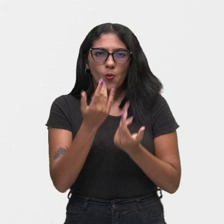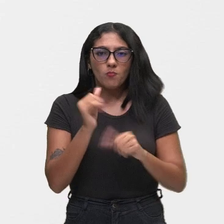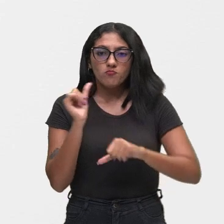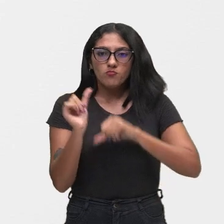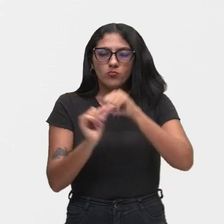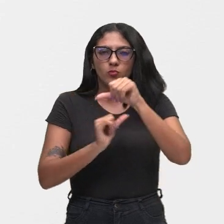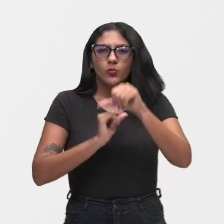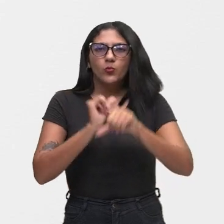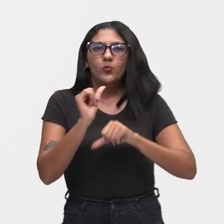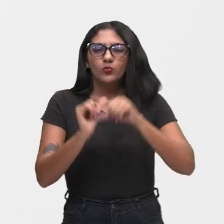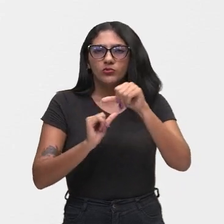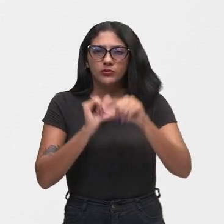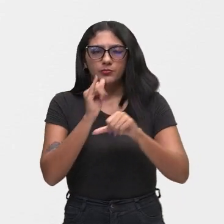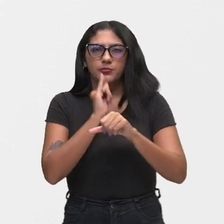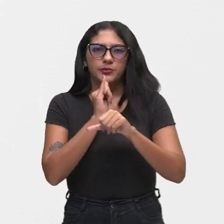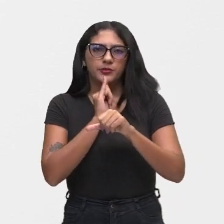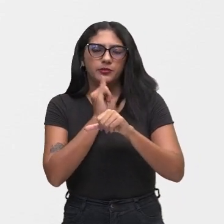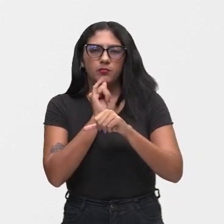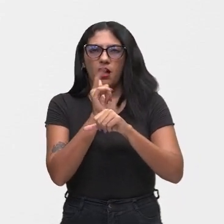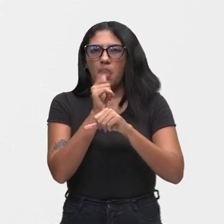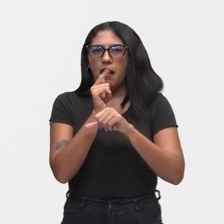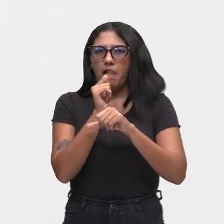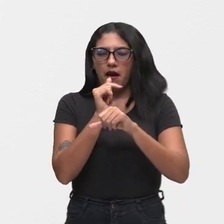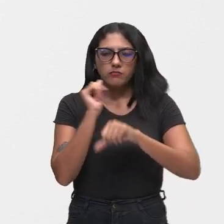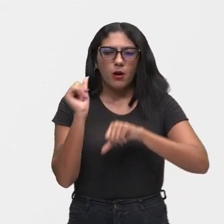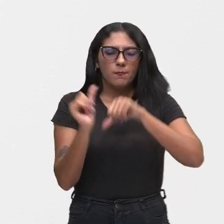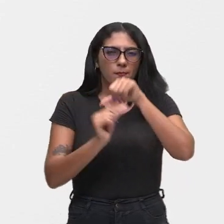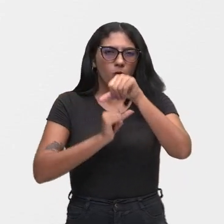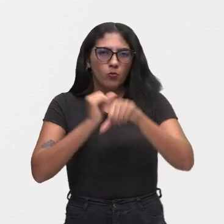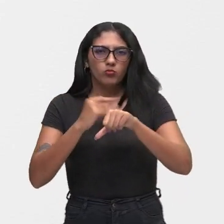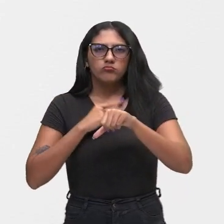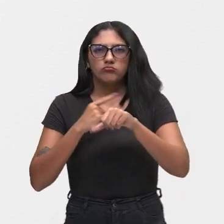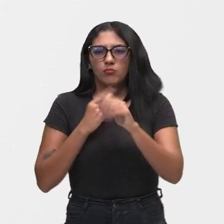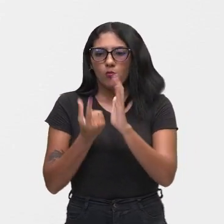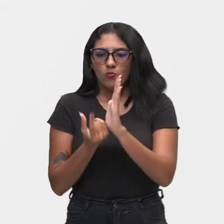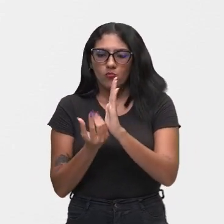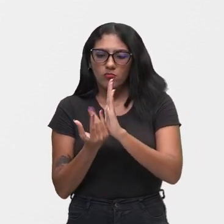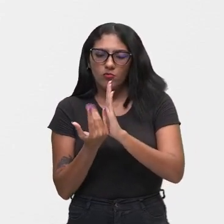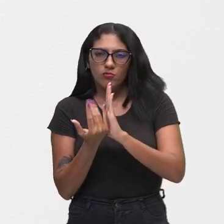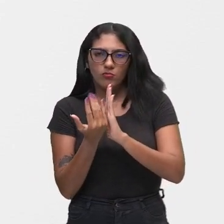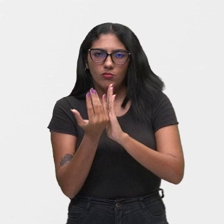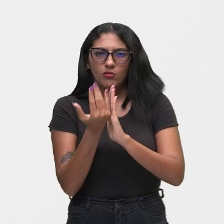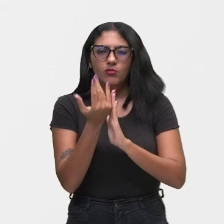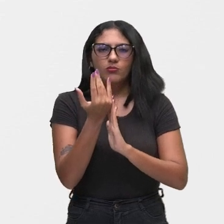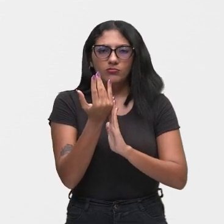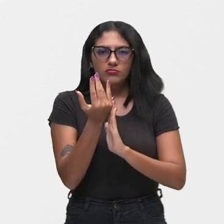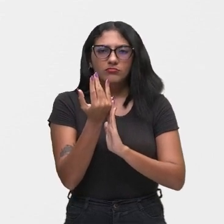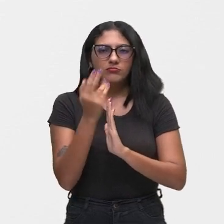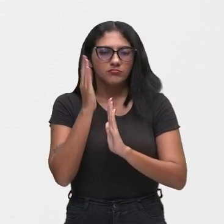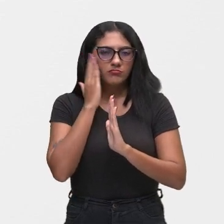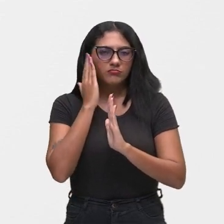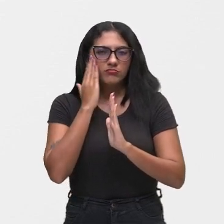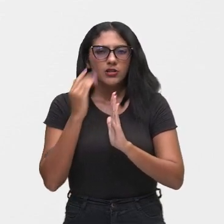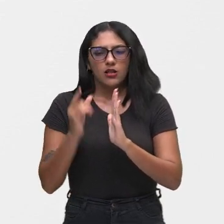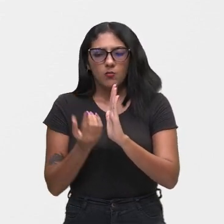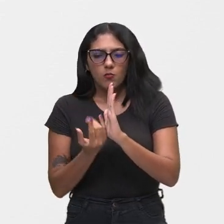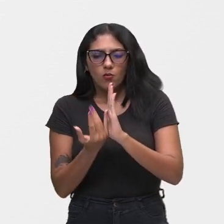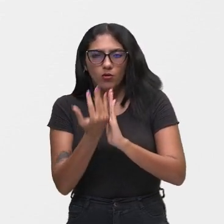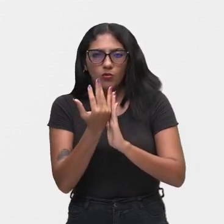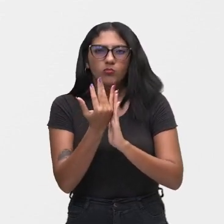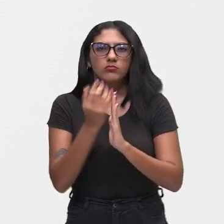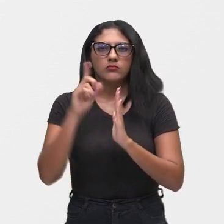estado físico, né? Ela sofre o aquecimento e muda de estado físico, é